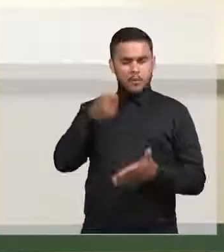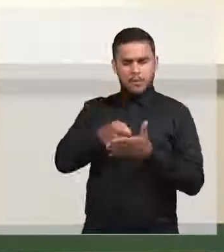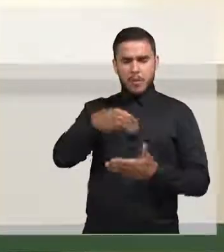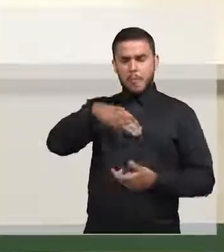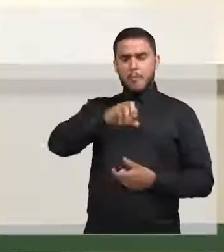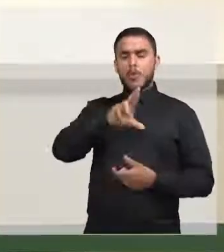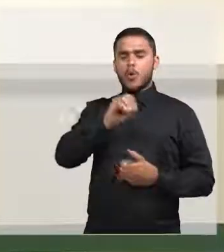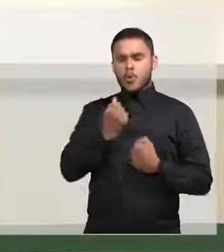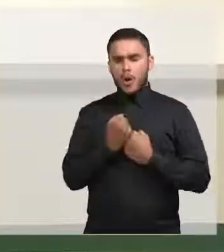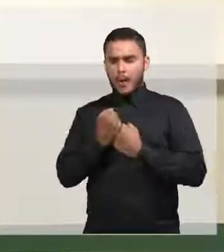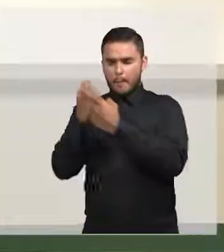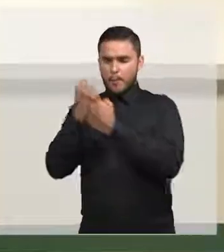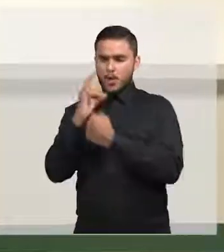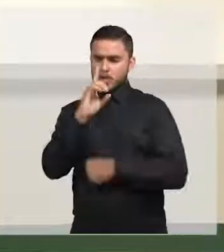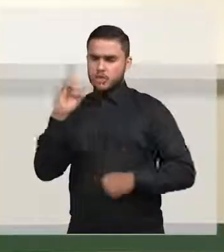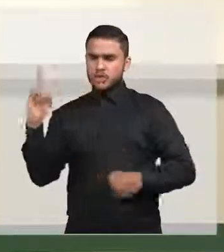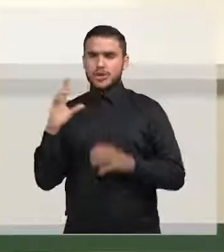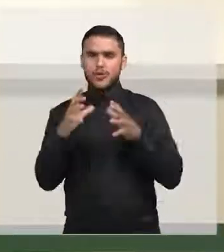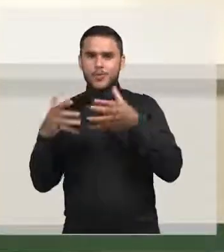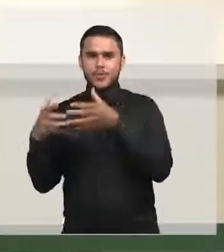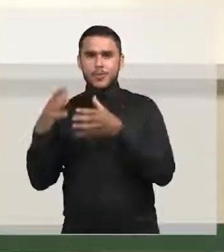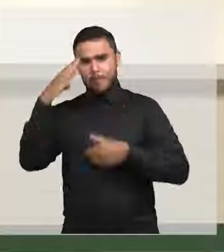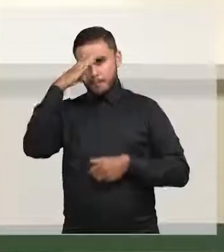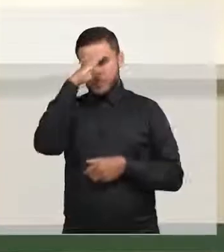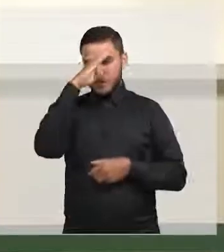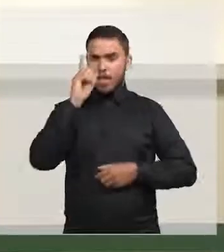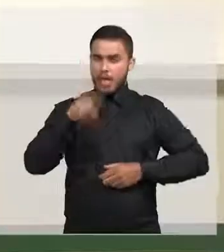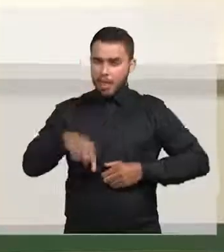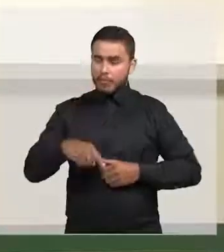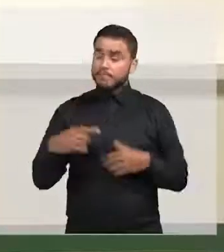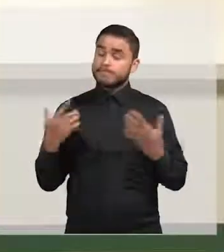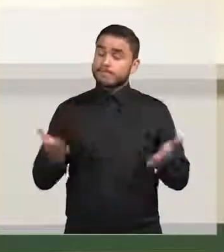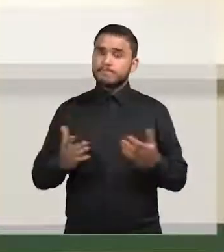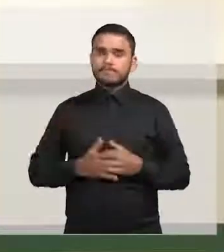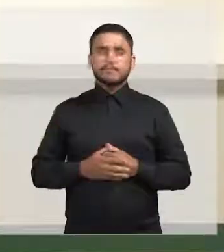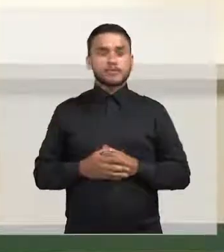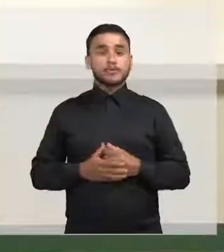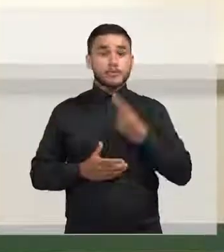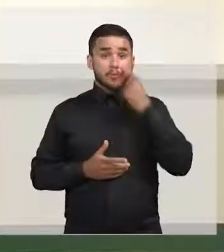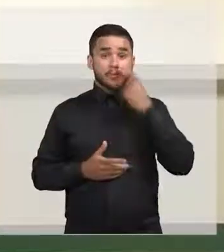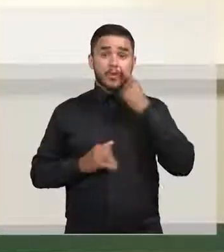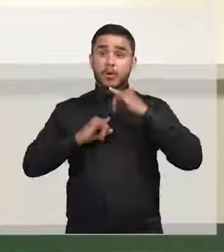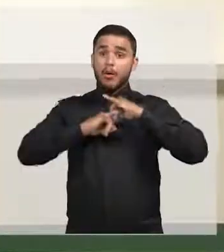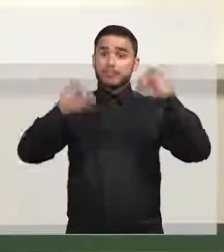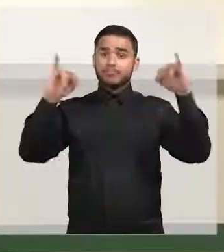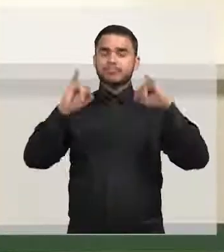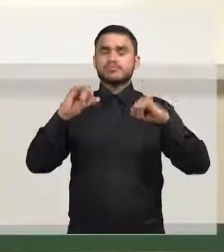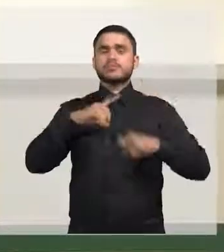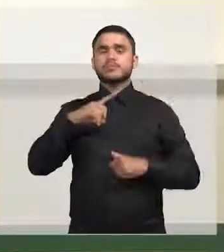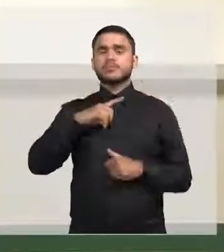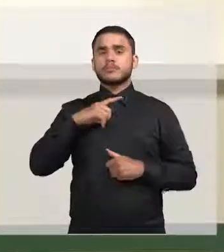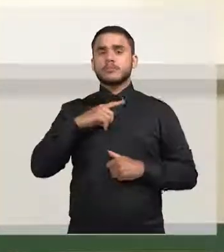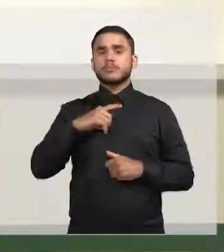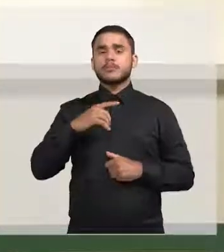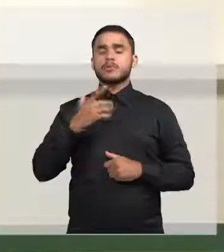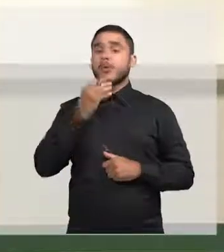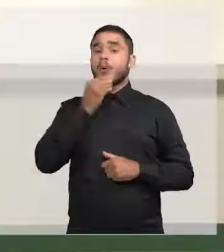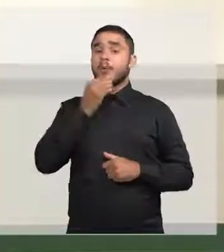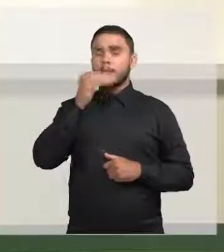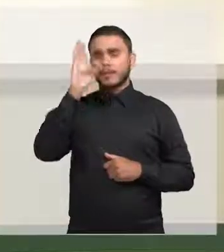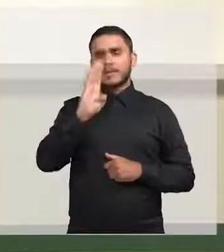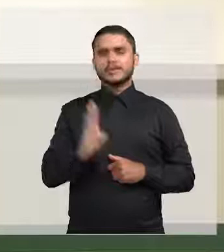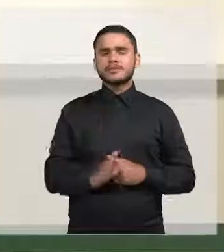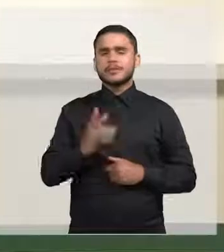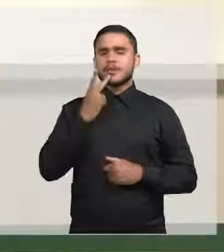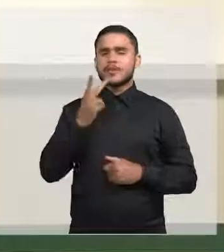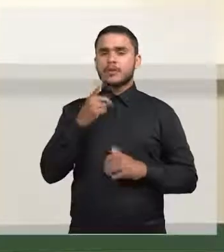republicado por jornalista estrangeiro que cobre o Brasil. O editor da revista britânica The